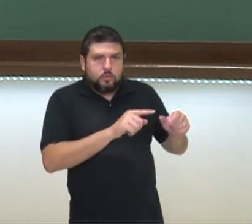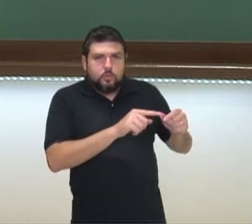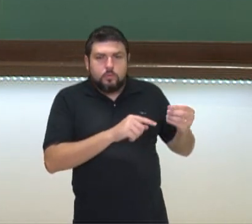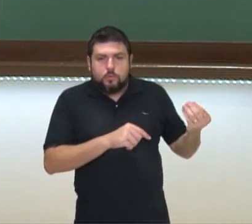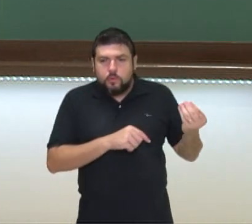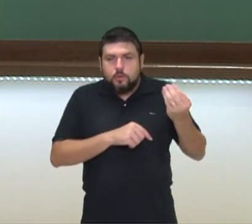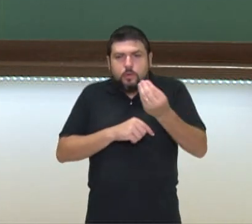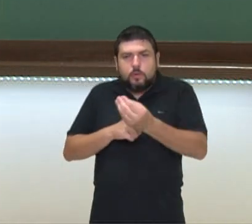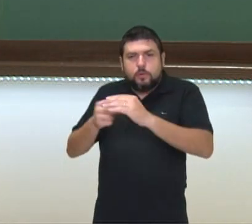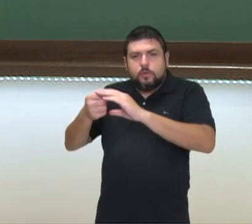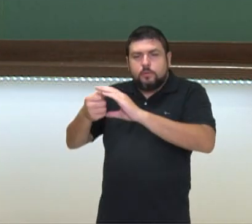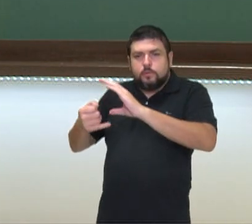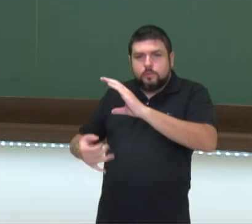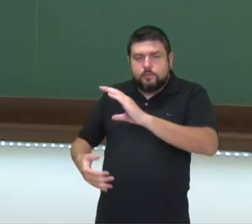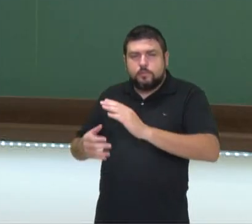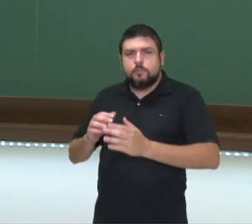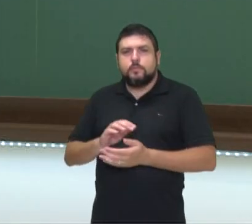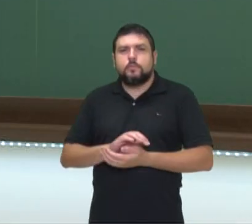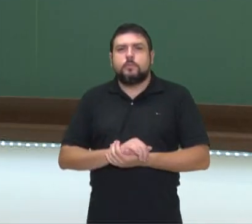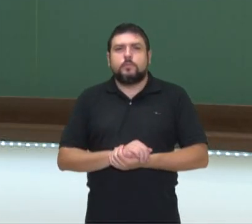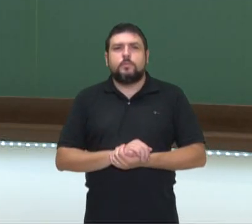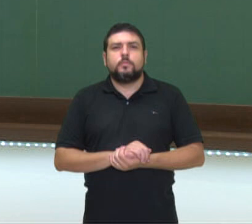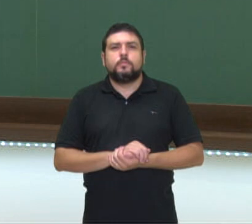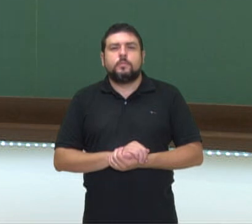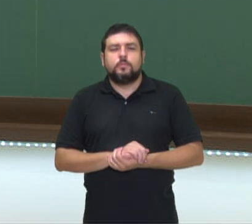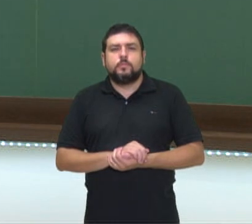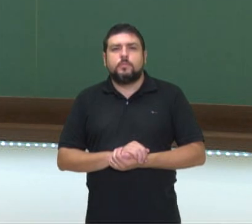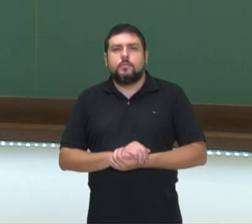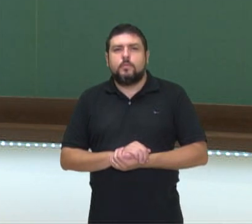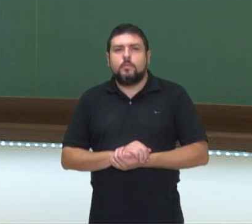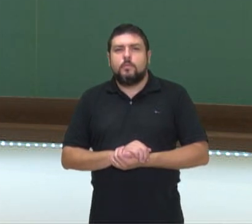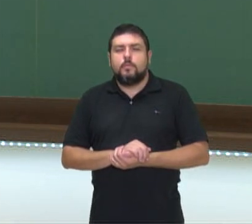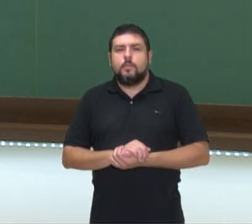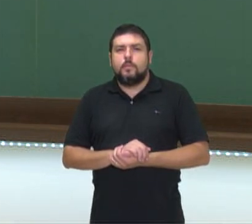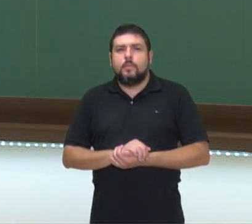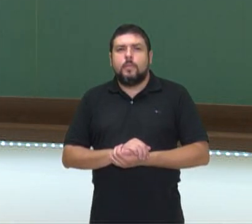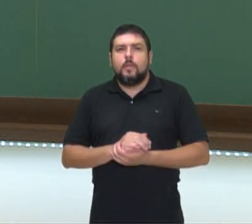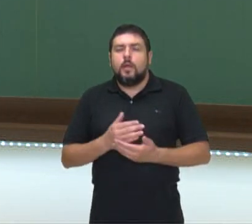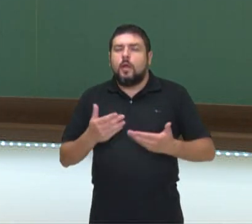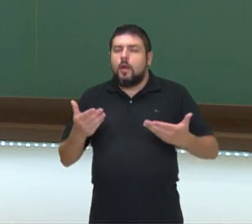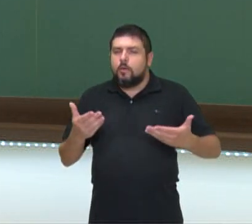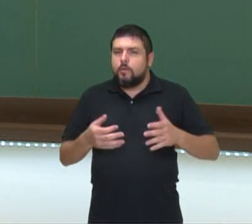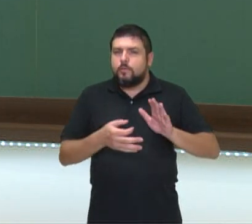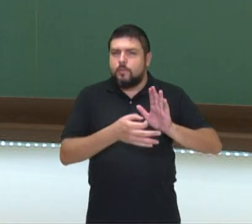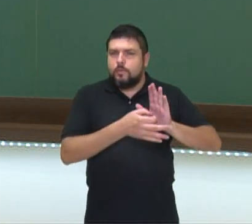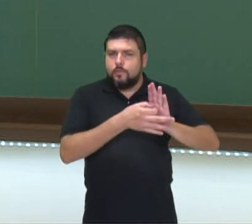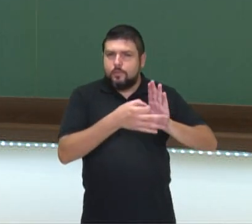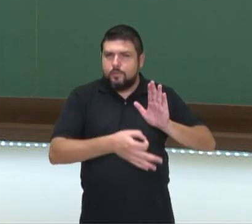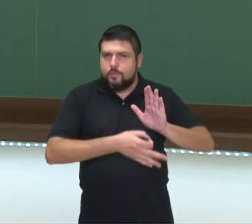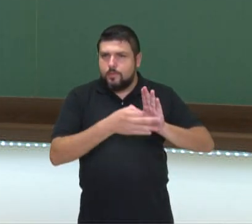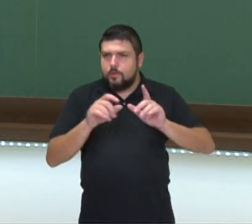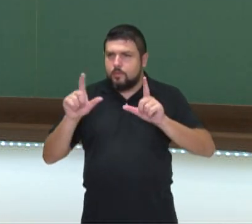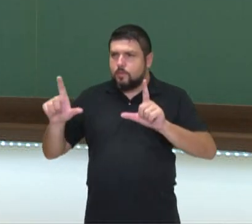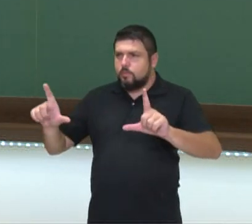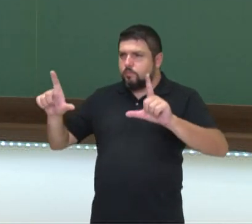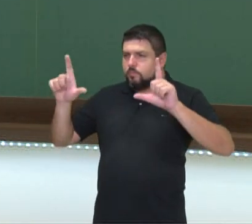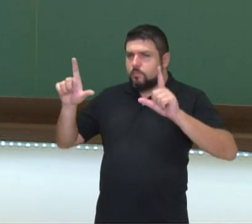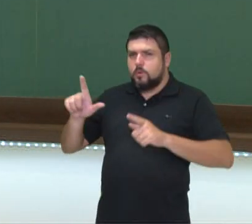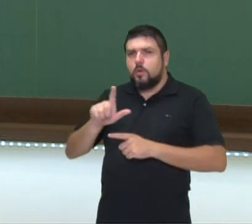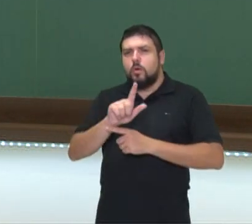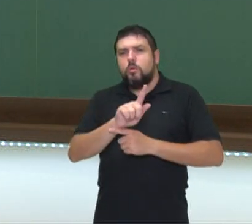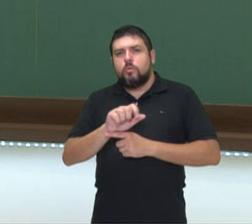objeto. E agora nós vamos ver um comentário sobre essa obra de Georges